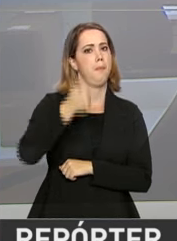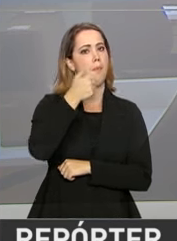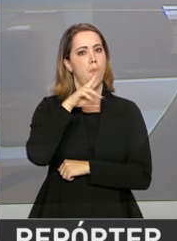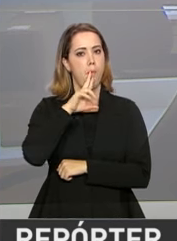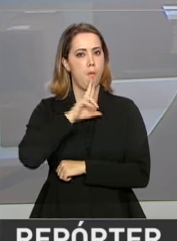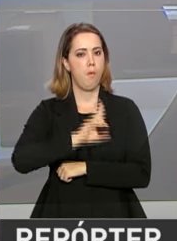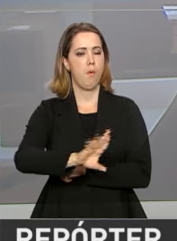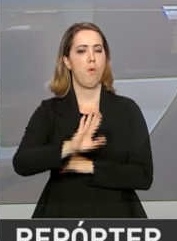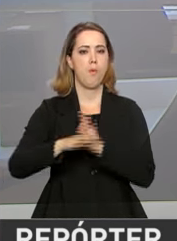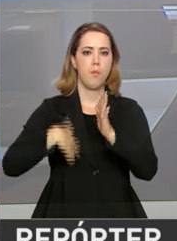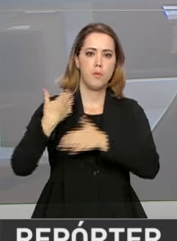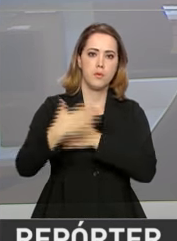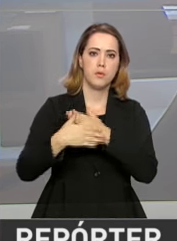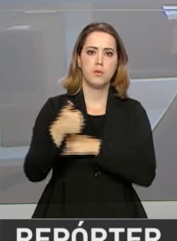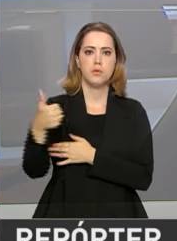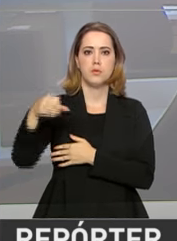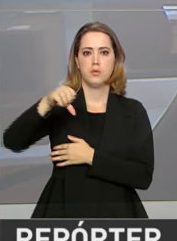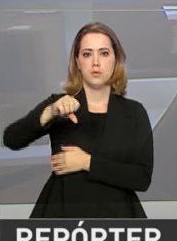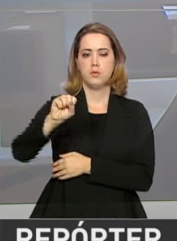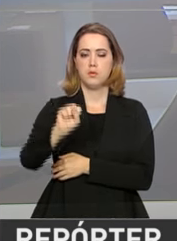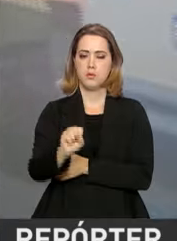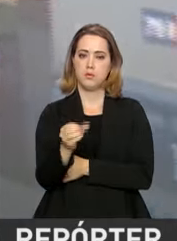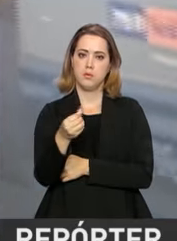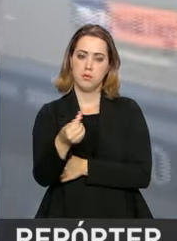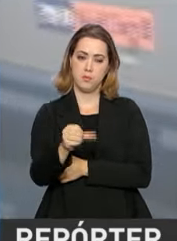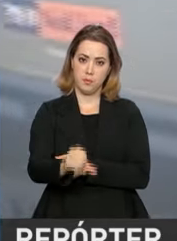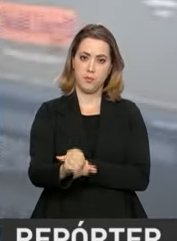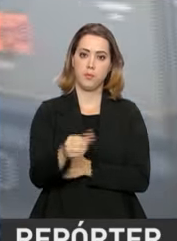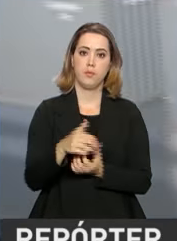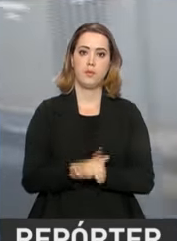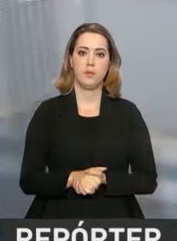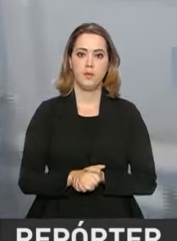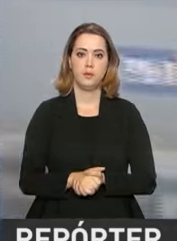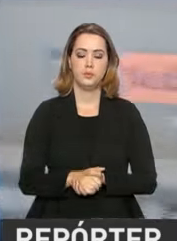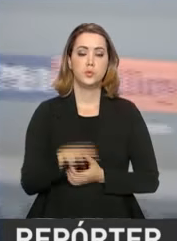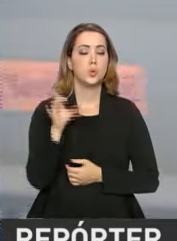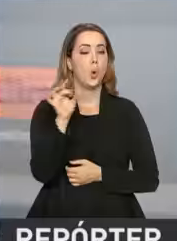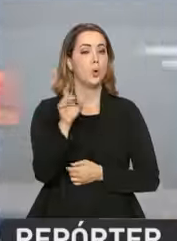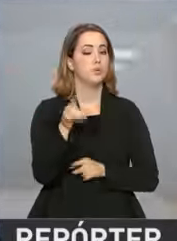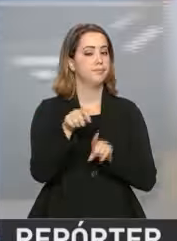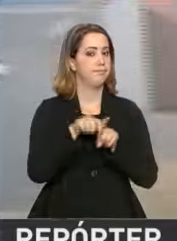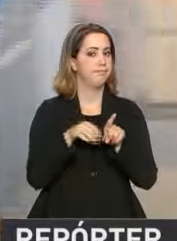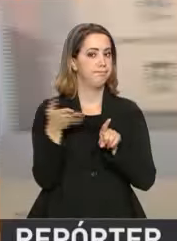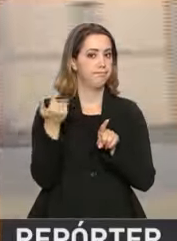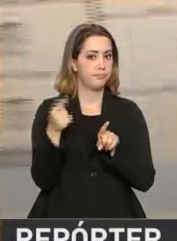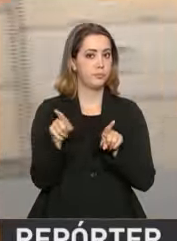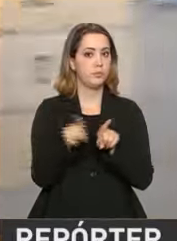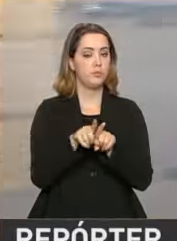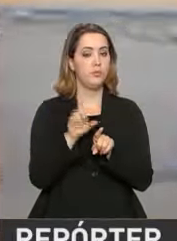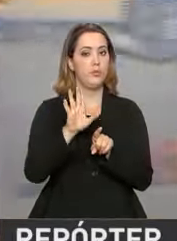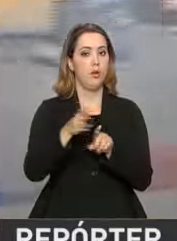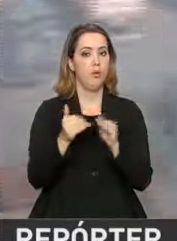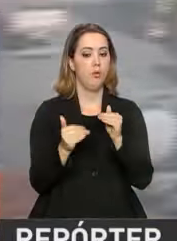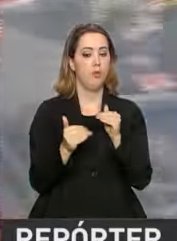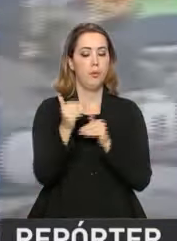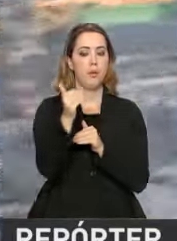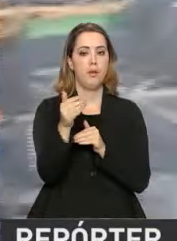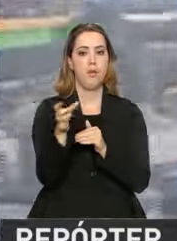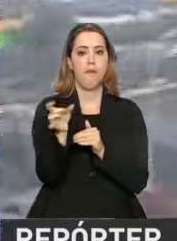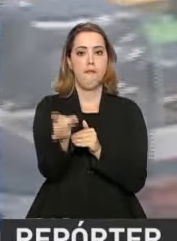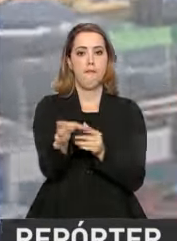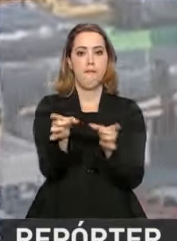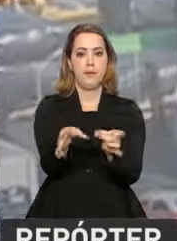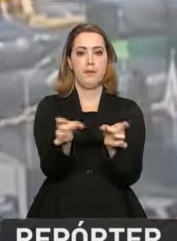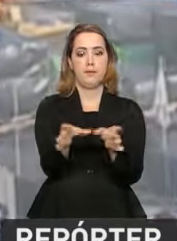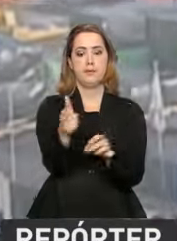da série histórica em 1989. Só no mês passado, as exportações superaram as importações